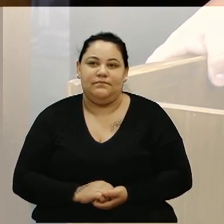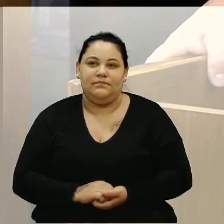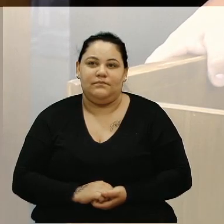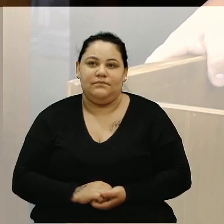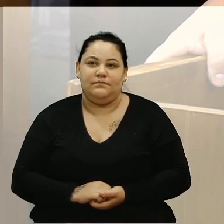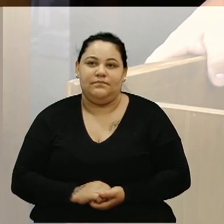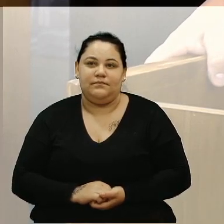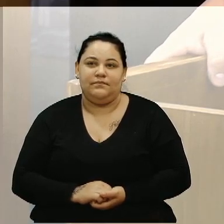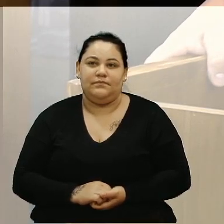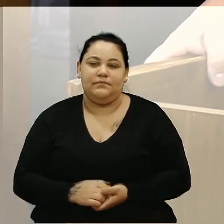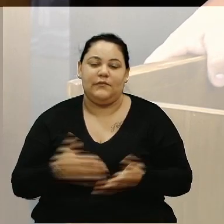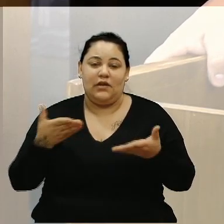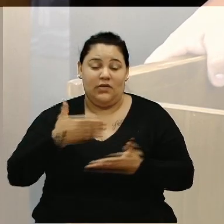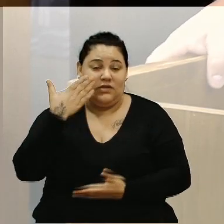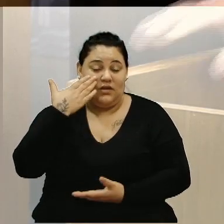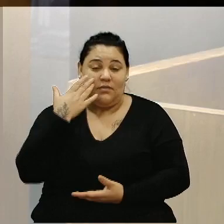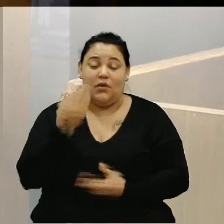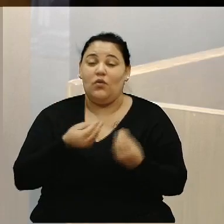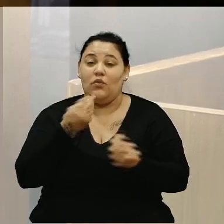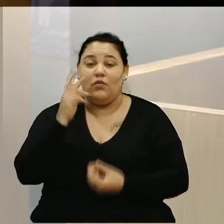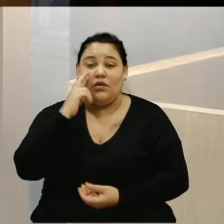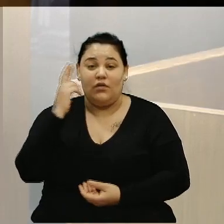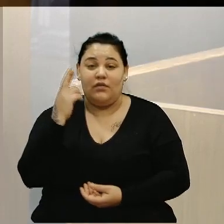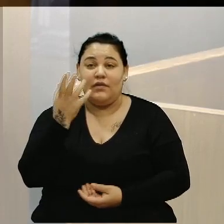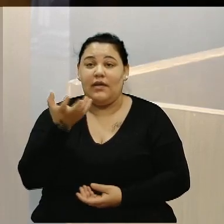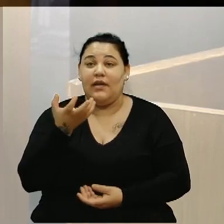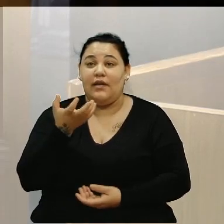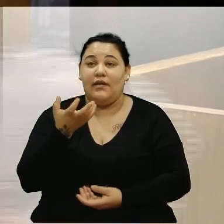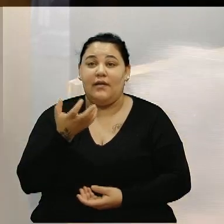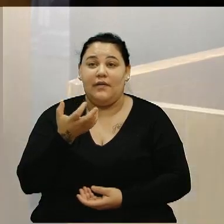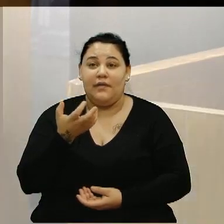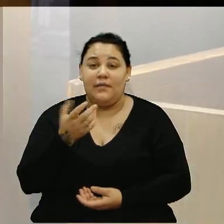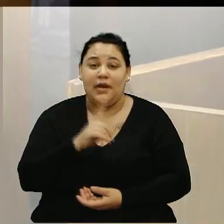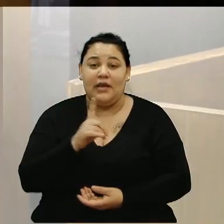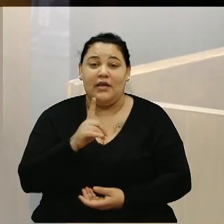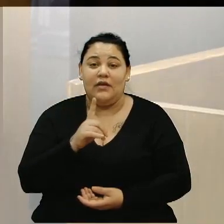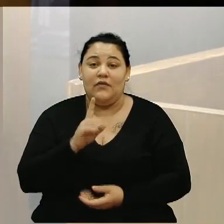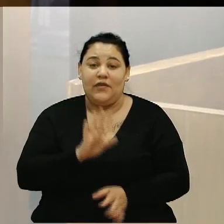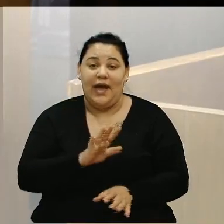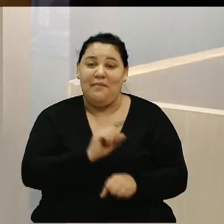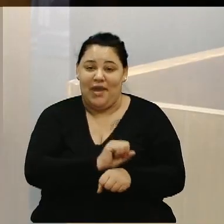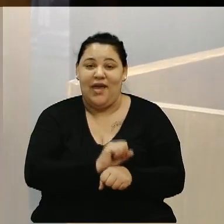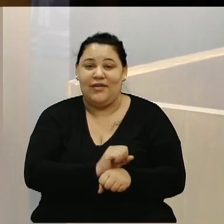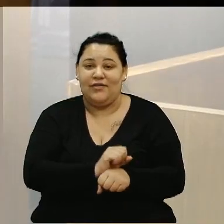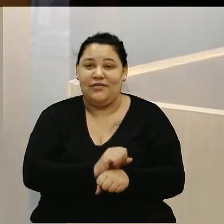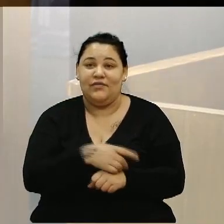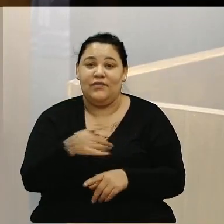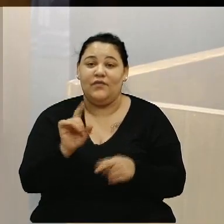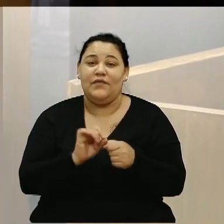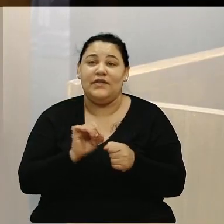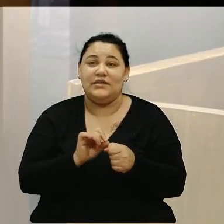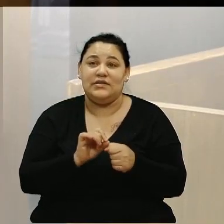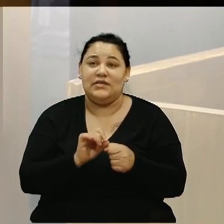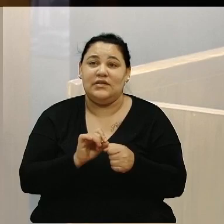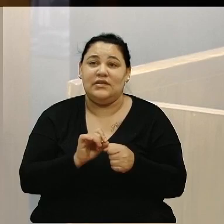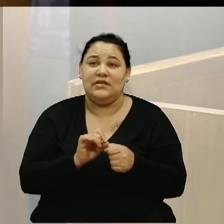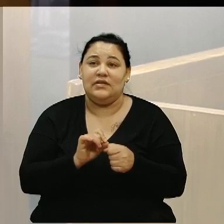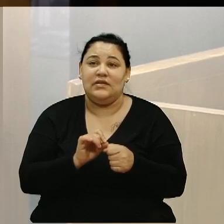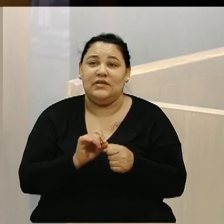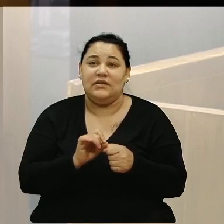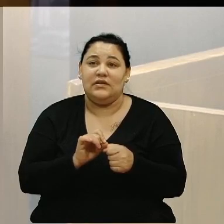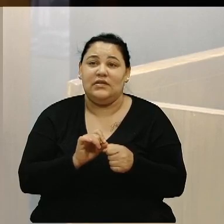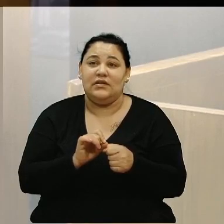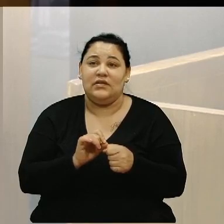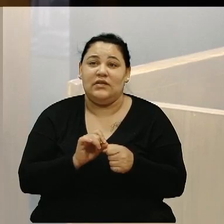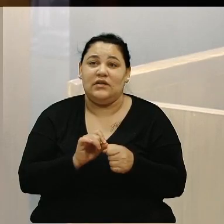que a chefia achou para eles? Para não ficarem parados vocês, vamos fazer uns rodízios de bota. Aí tu pega o